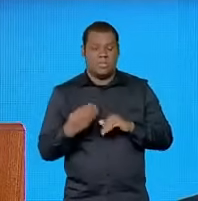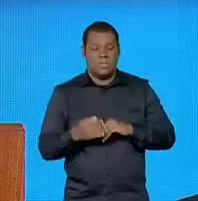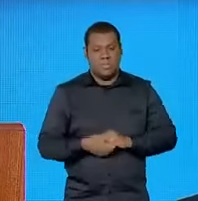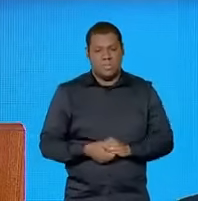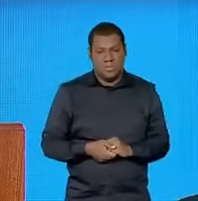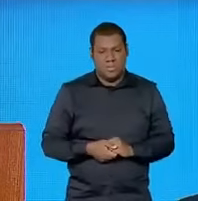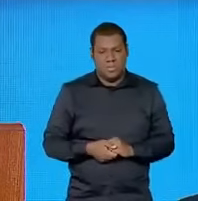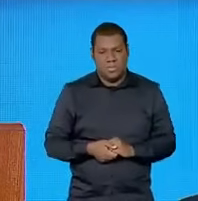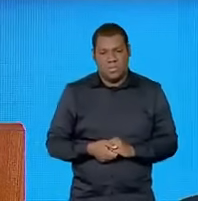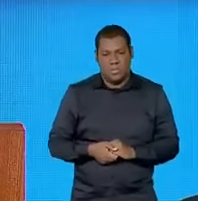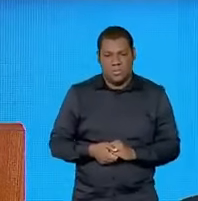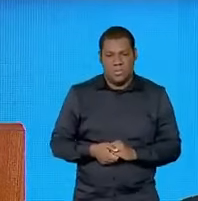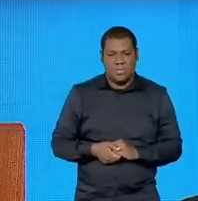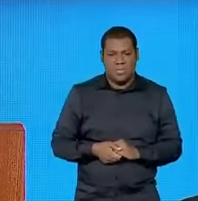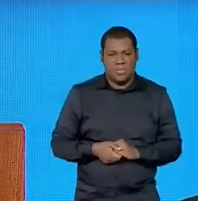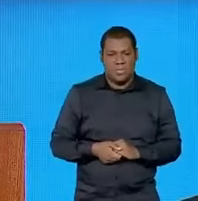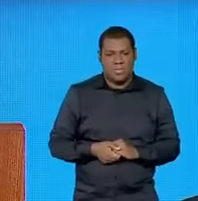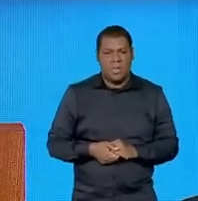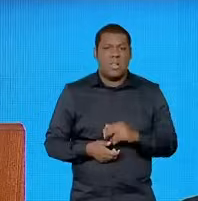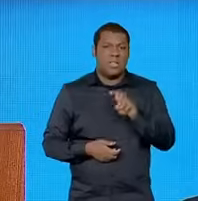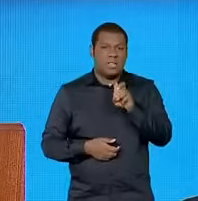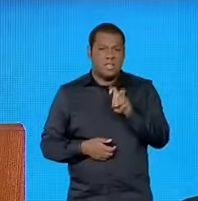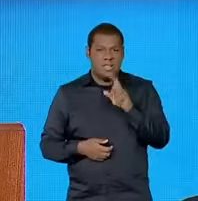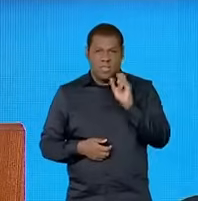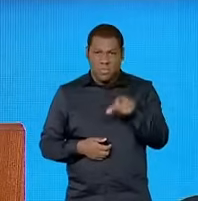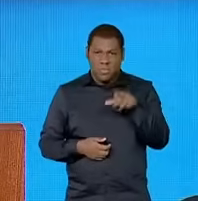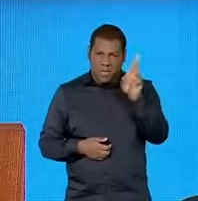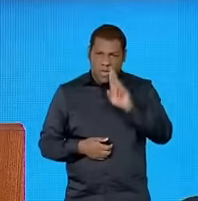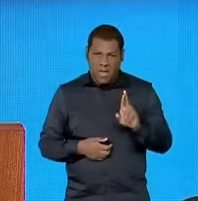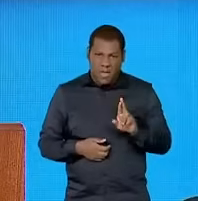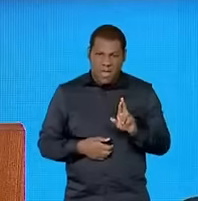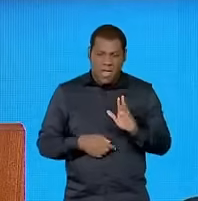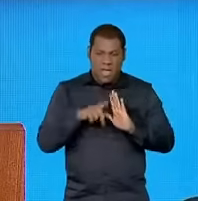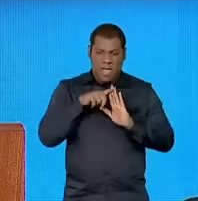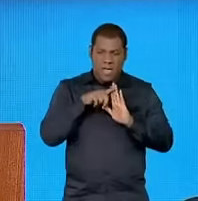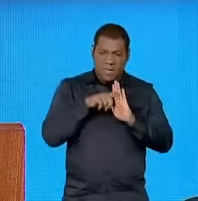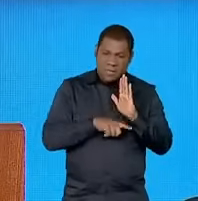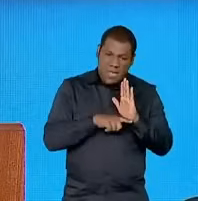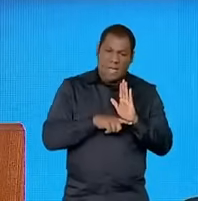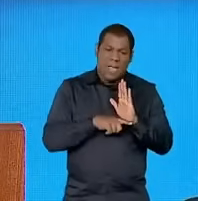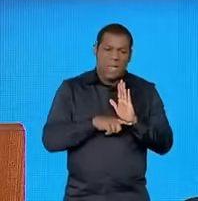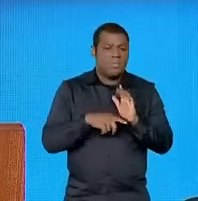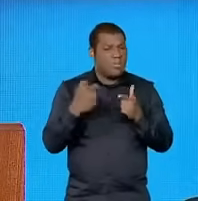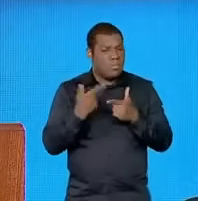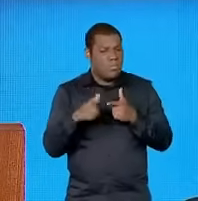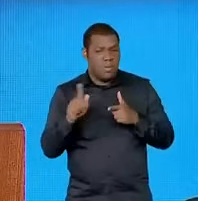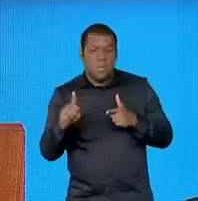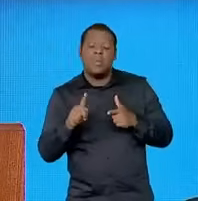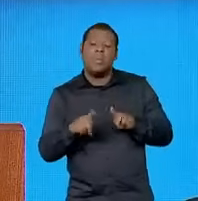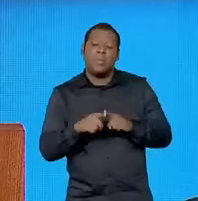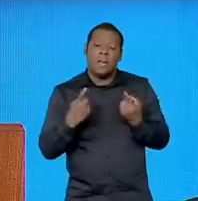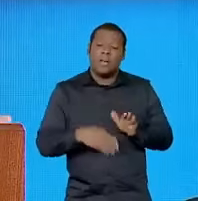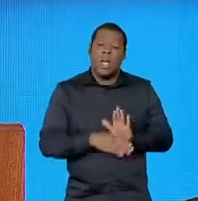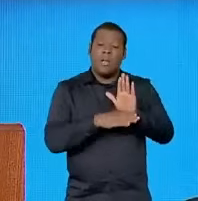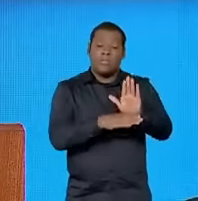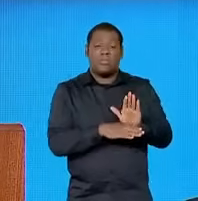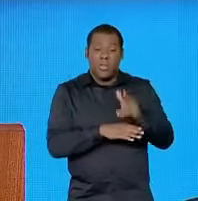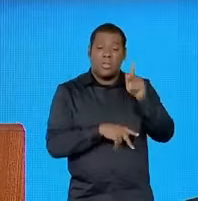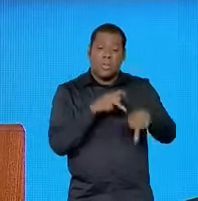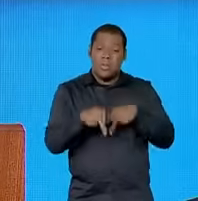problema ganhar 5 mil reais a menos, mas a gente pode dar 5 mil vezes mais felicidade para a pessoa se a gente der